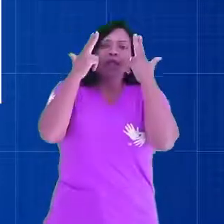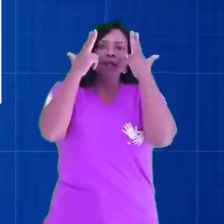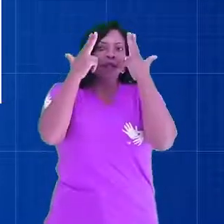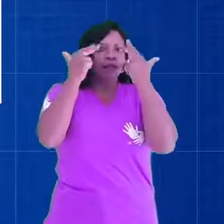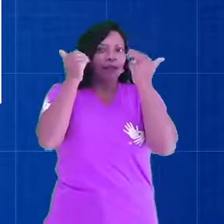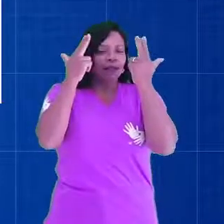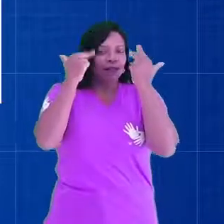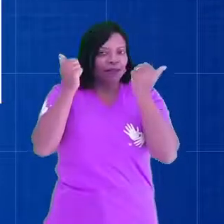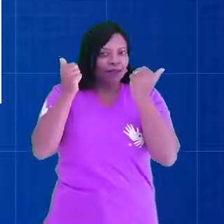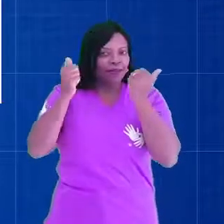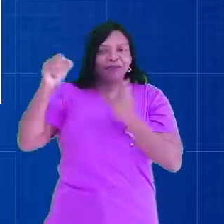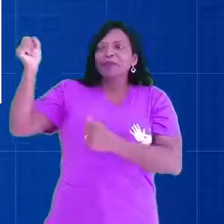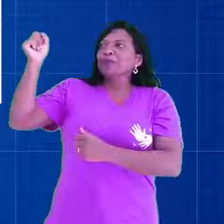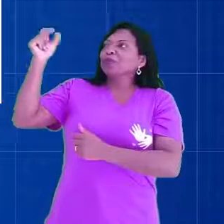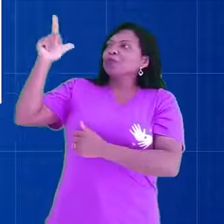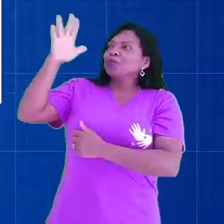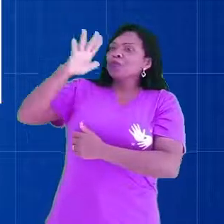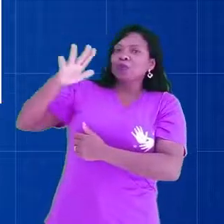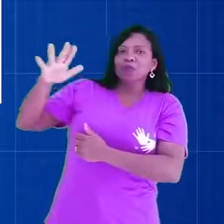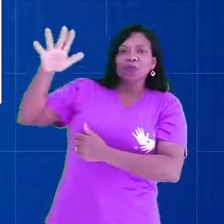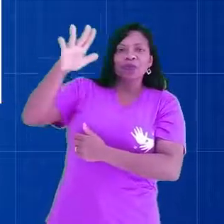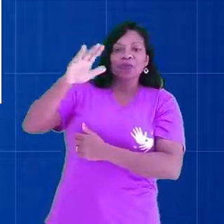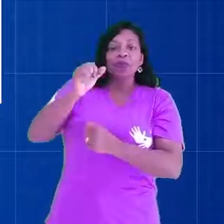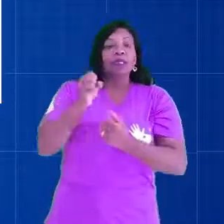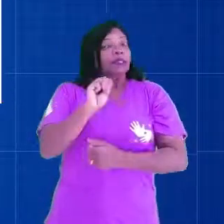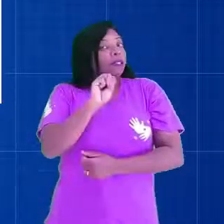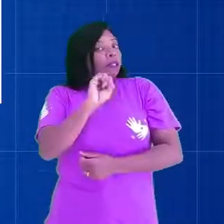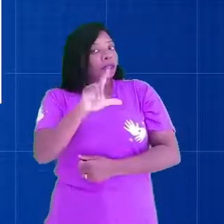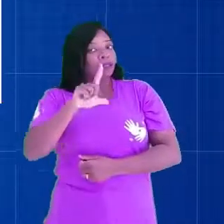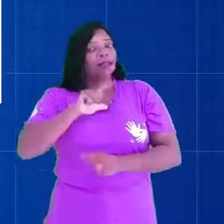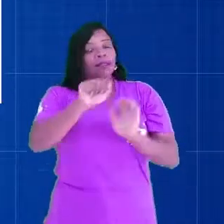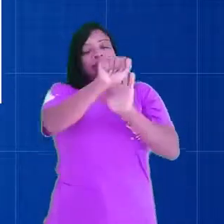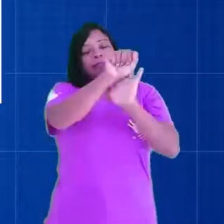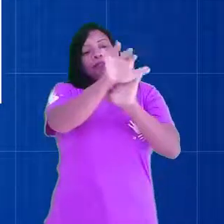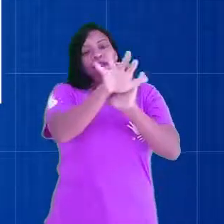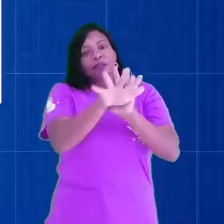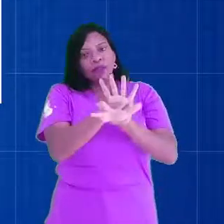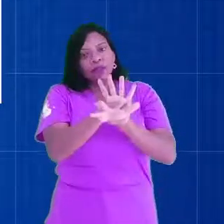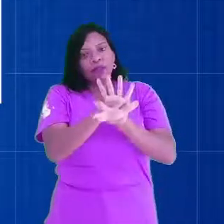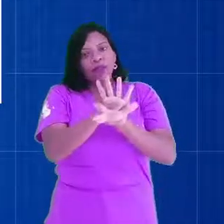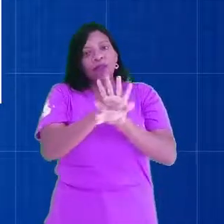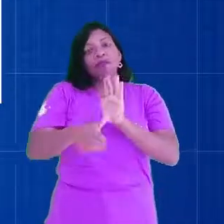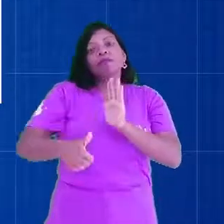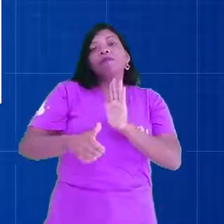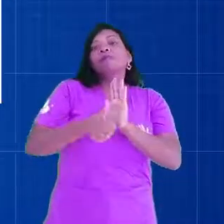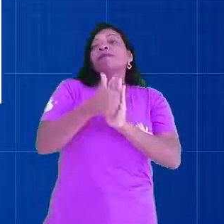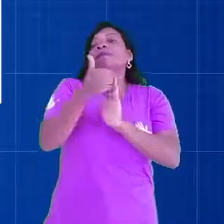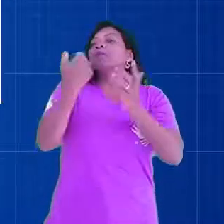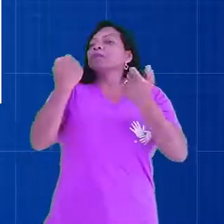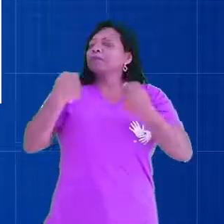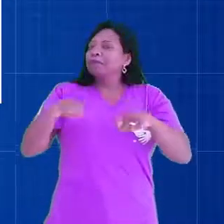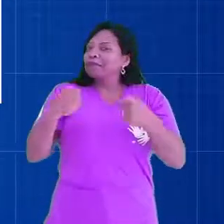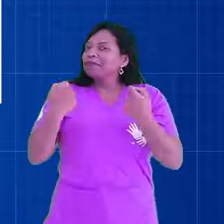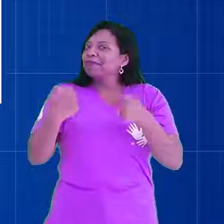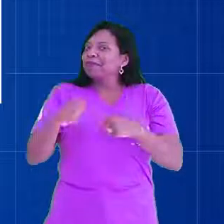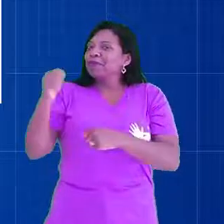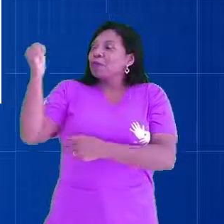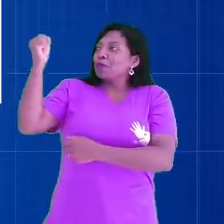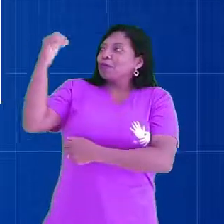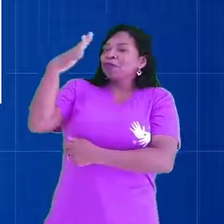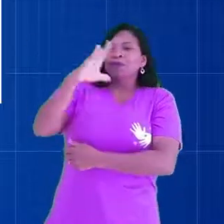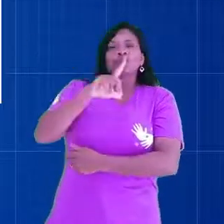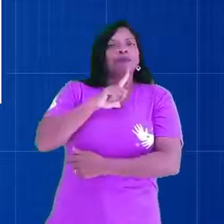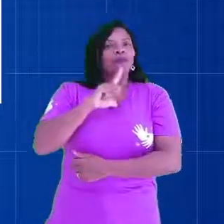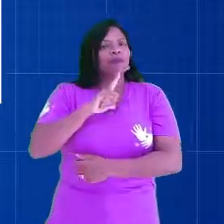luz. Para existir sombras, primeiro tem que existir luz. Mas será que